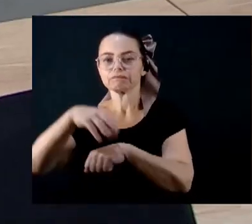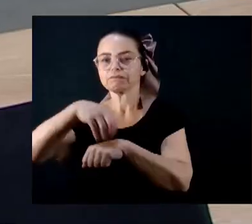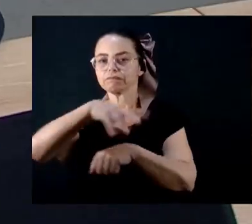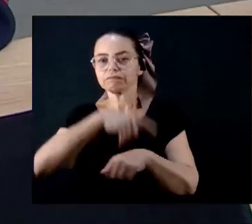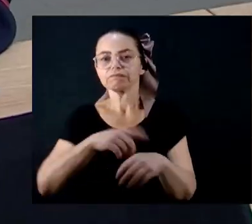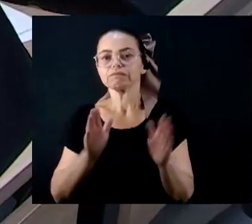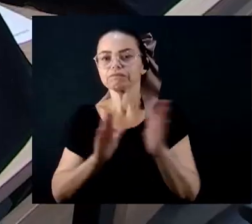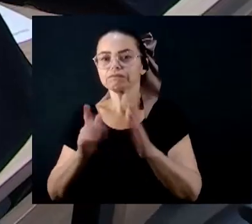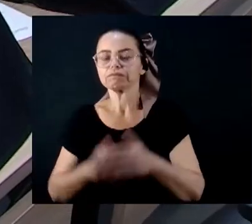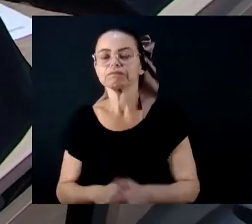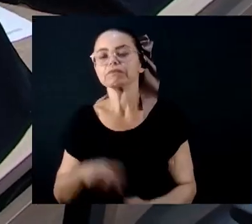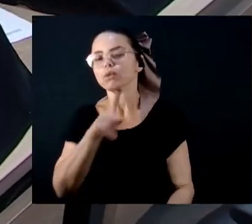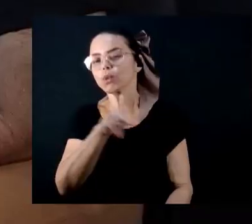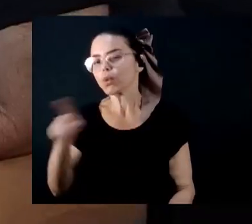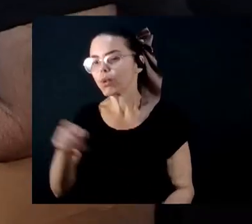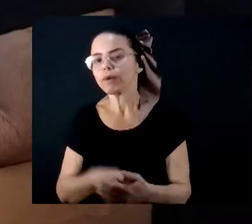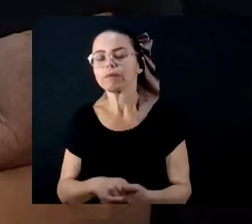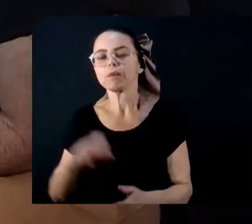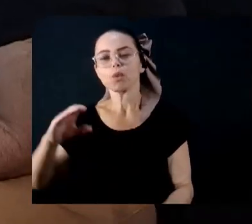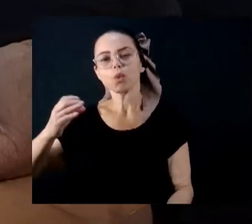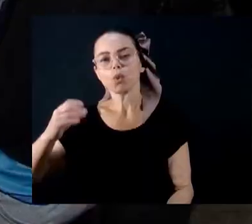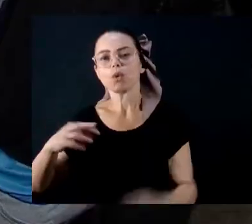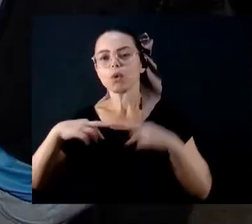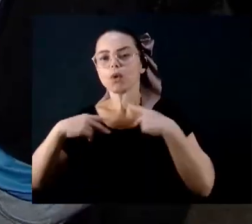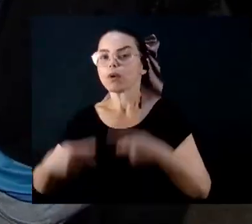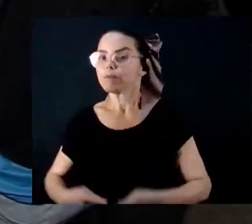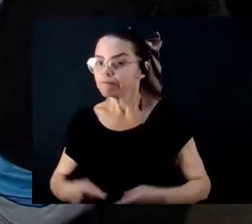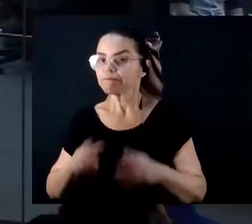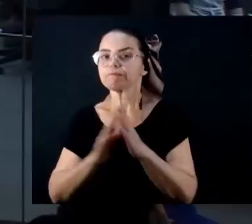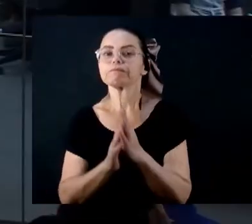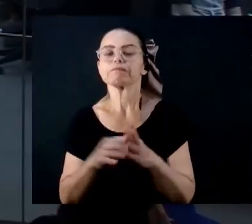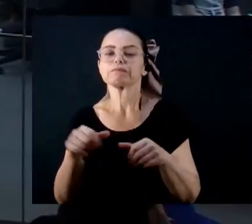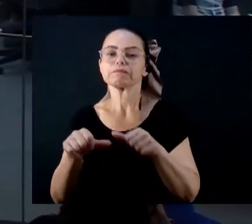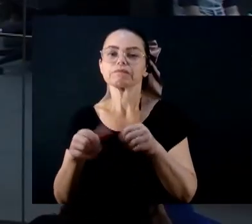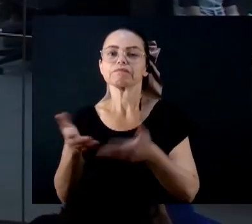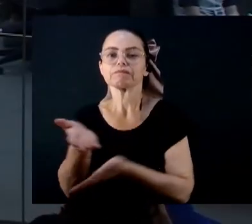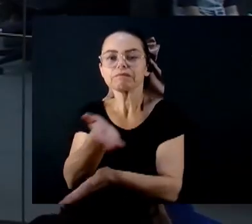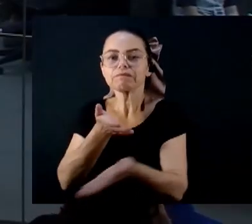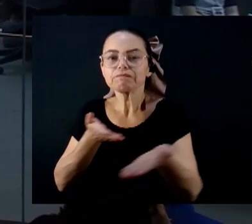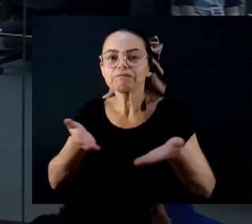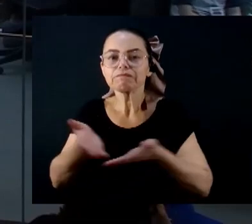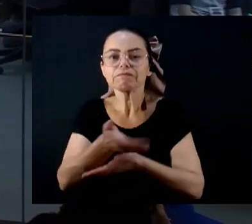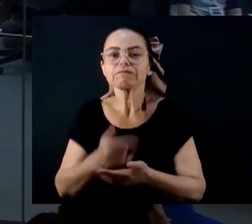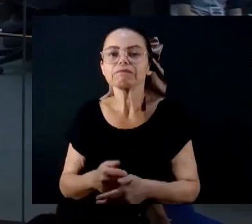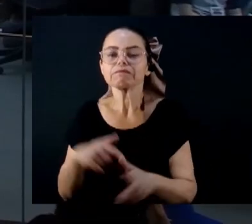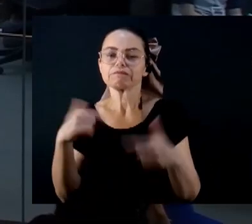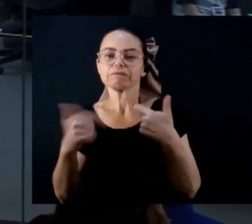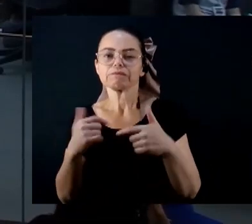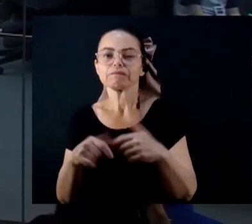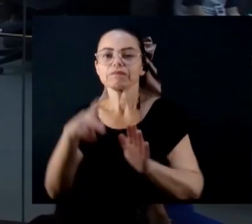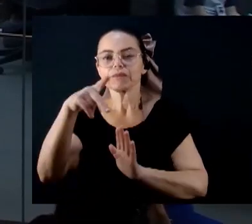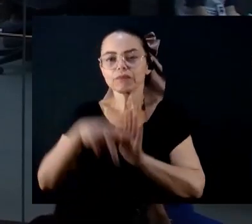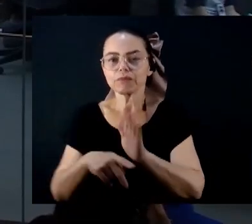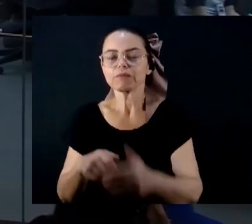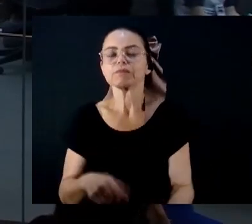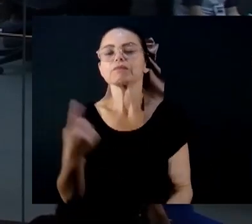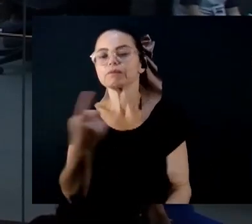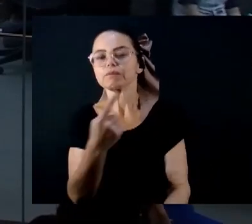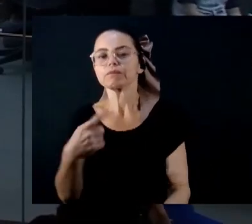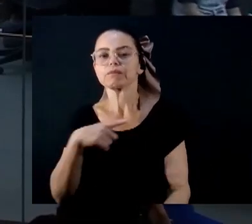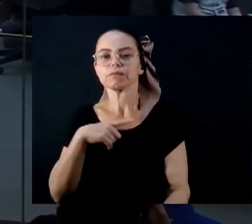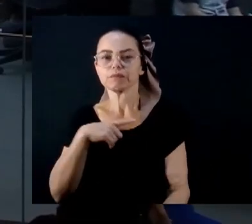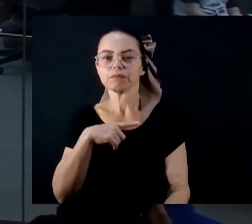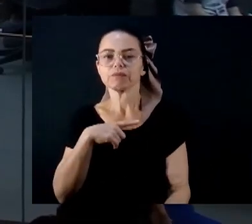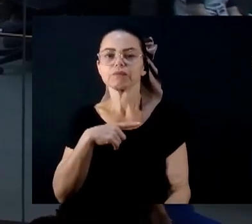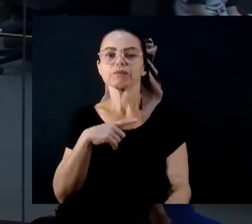os professores da área de ciências humanas, momento de troca para falar do que foi trabalhado no projeto, e nós temos lá na nossa grade um